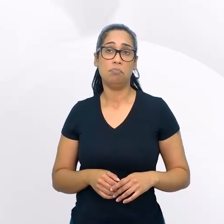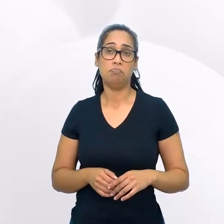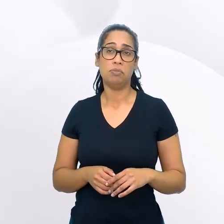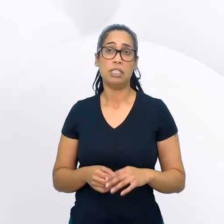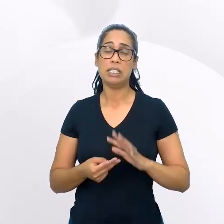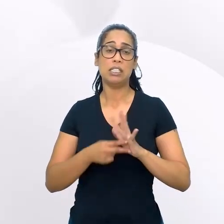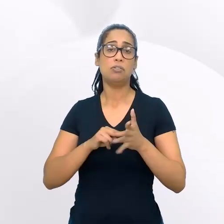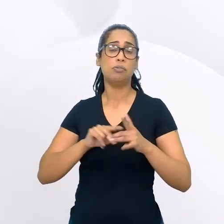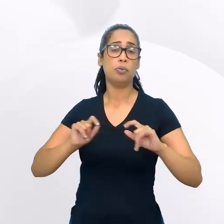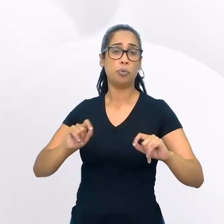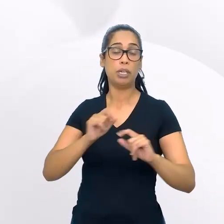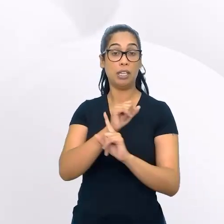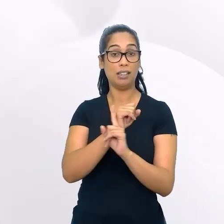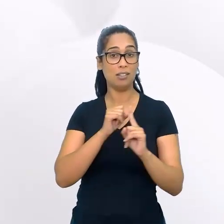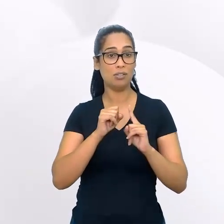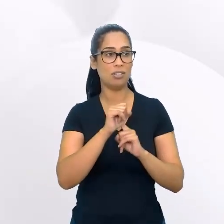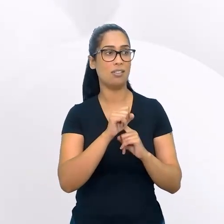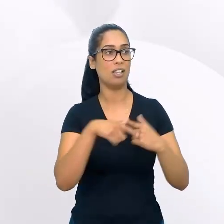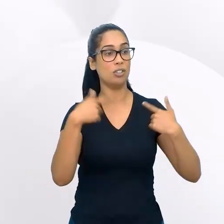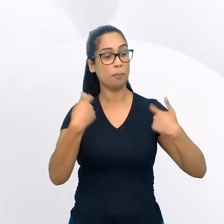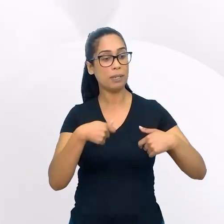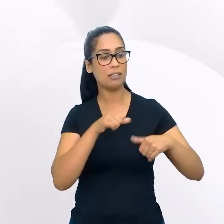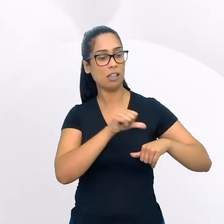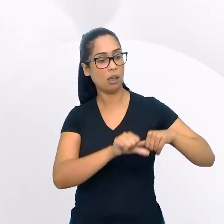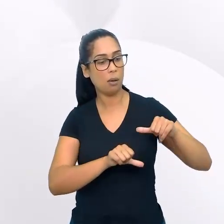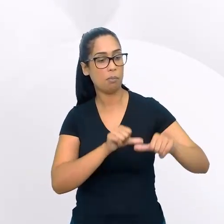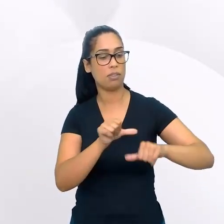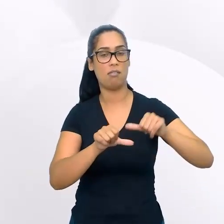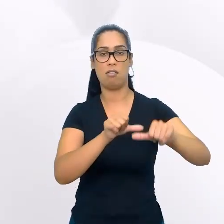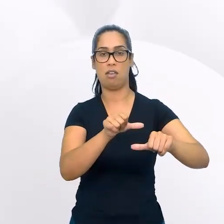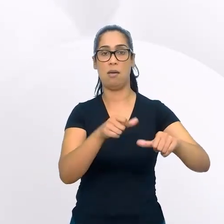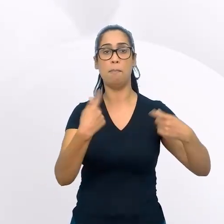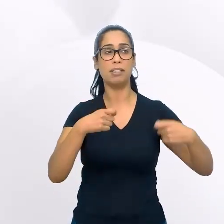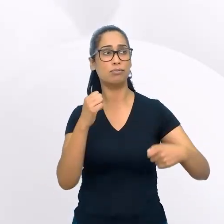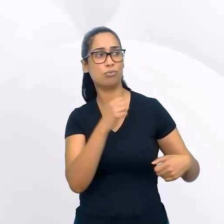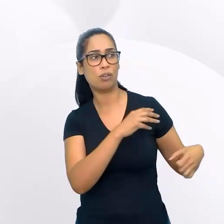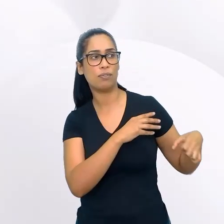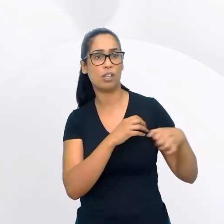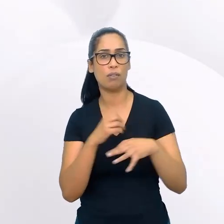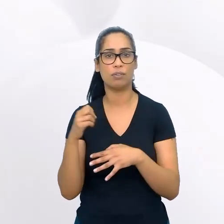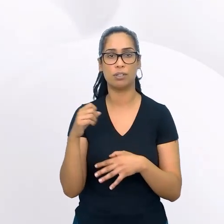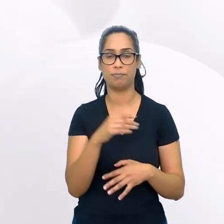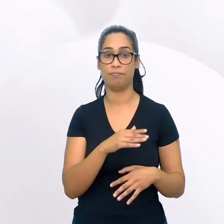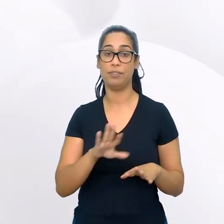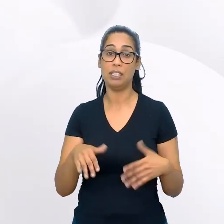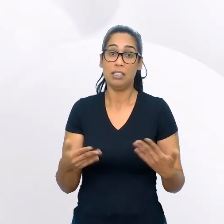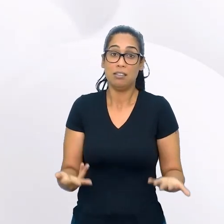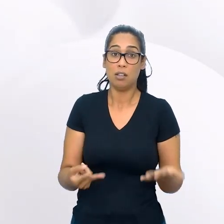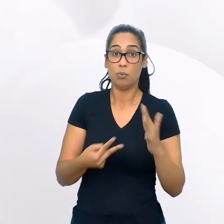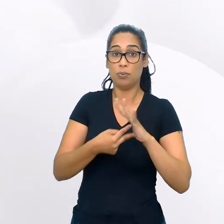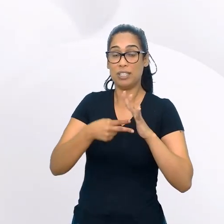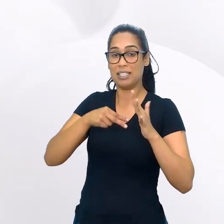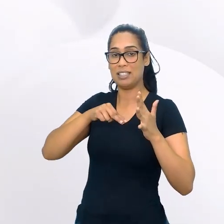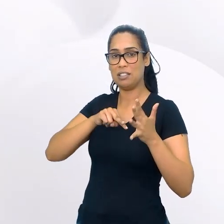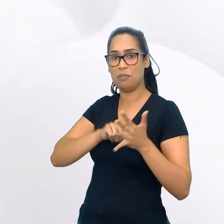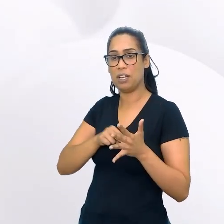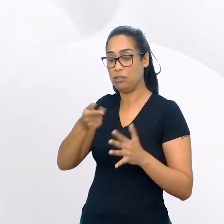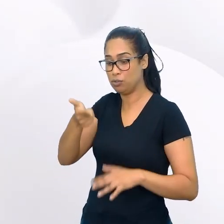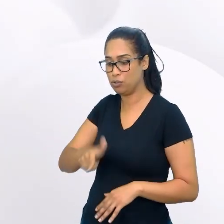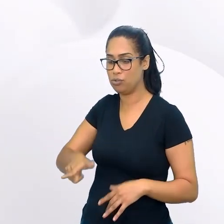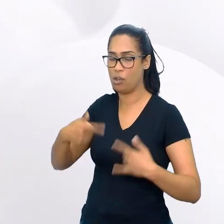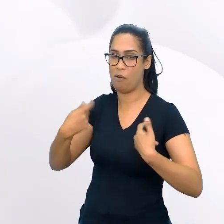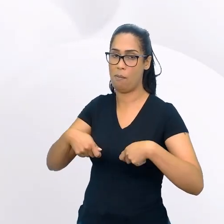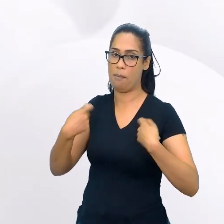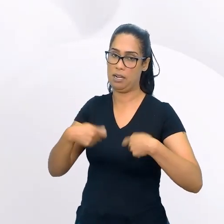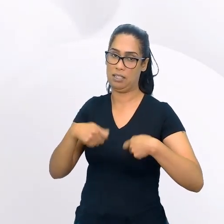Então se alterando e disso nós temos a nossa ressignificação dos saberes né então nós